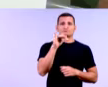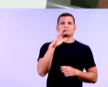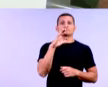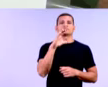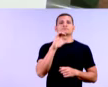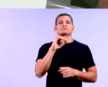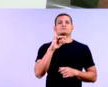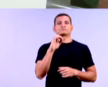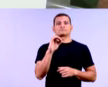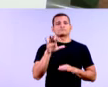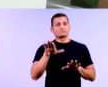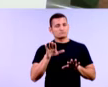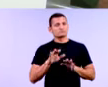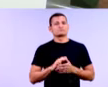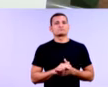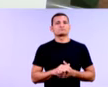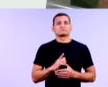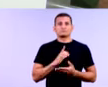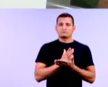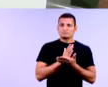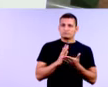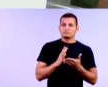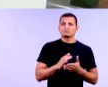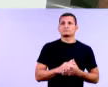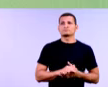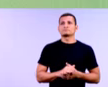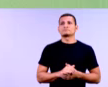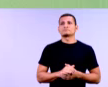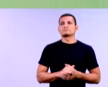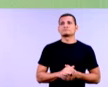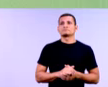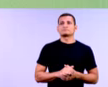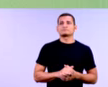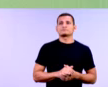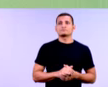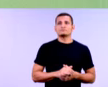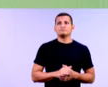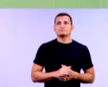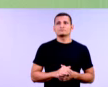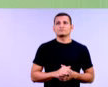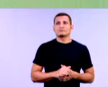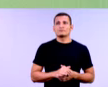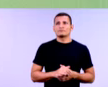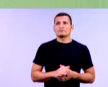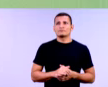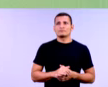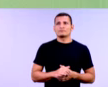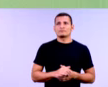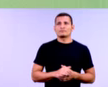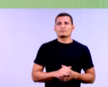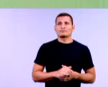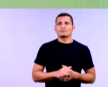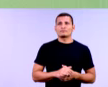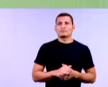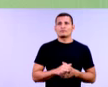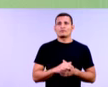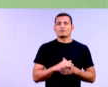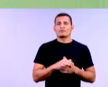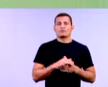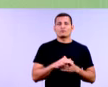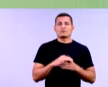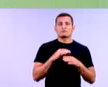ok? Ok, vamos para a próxima questão. Continua aqui. A modalidade de comunicação